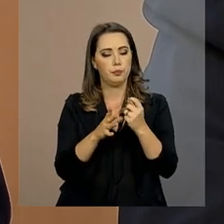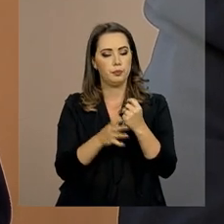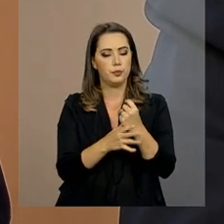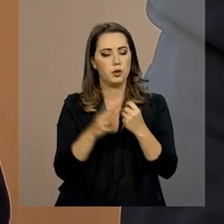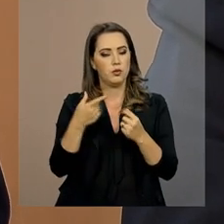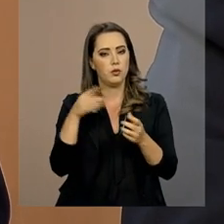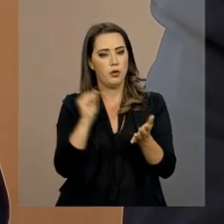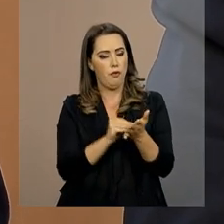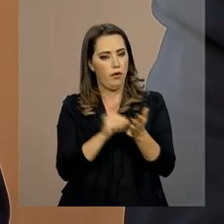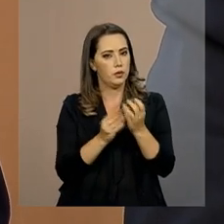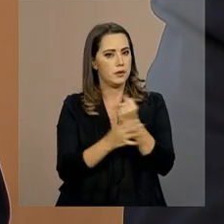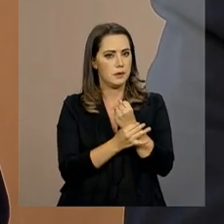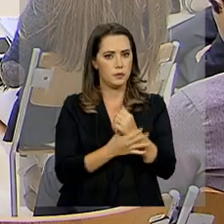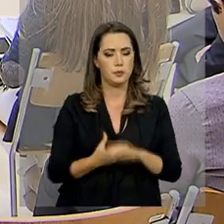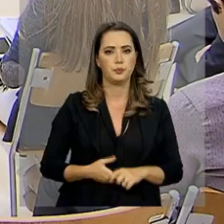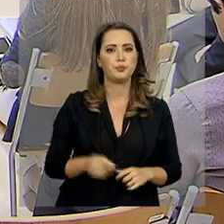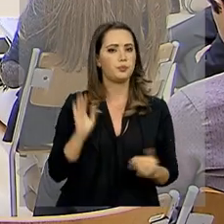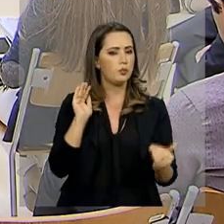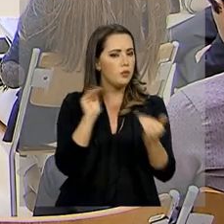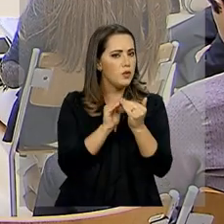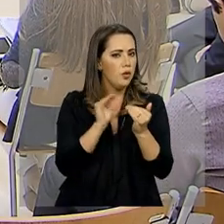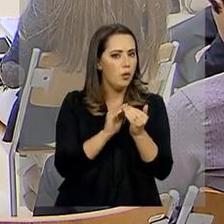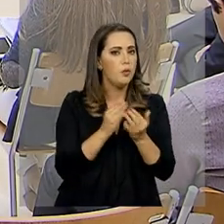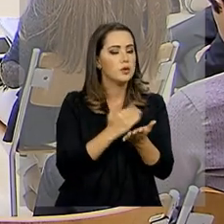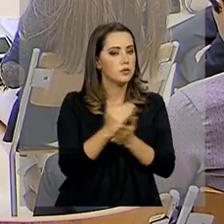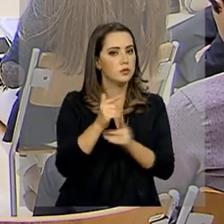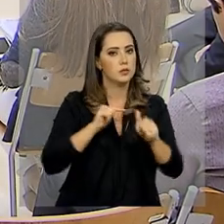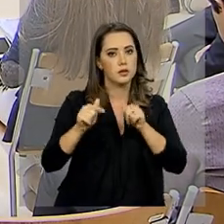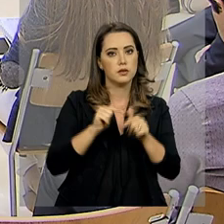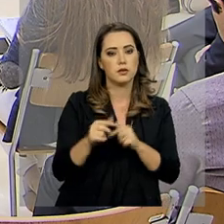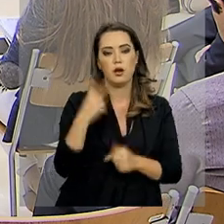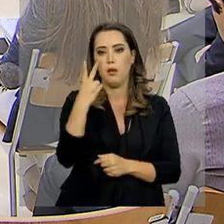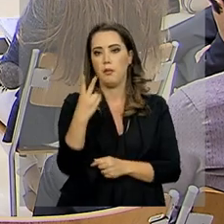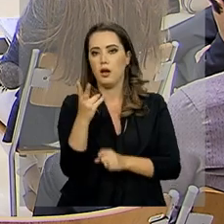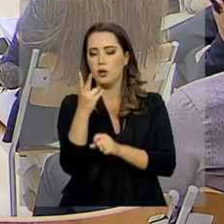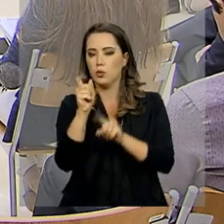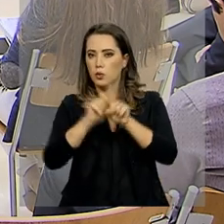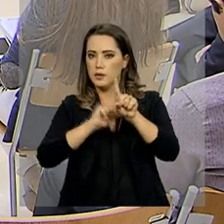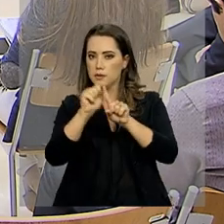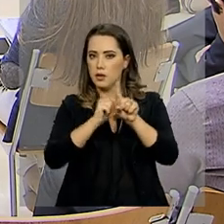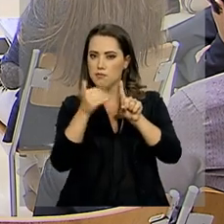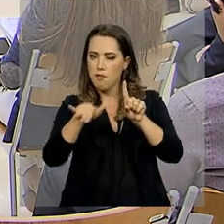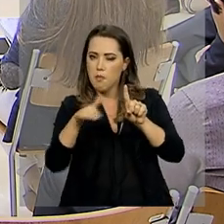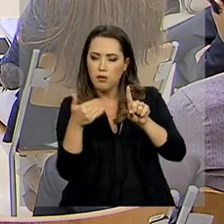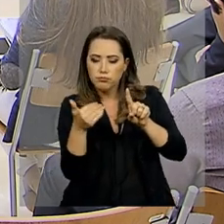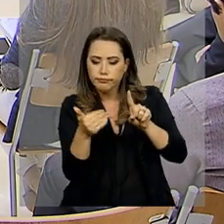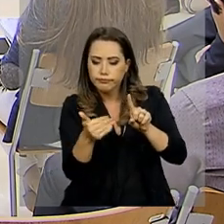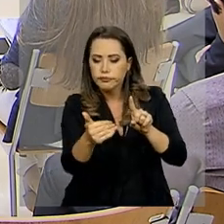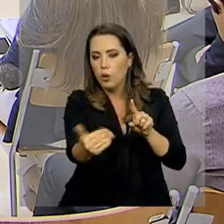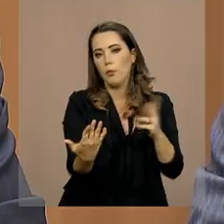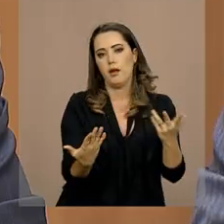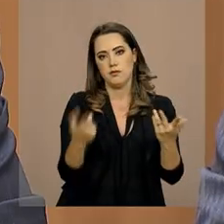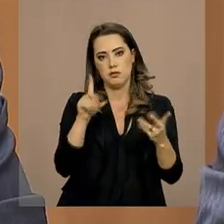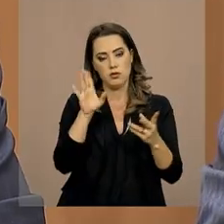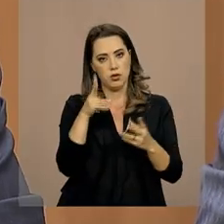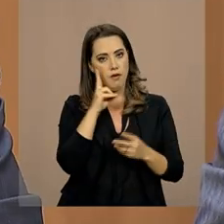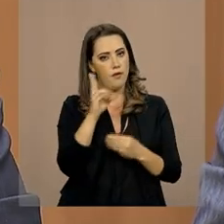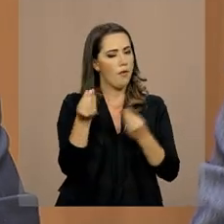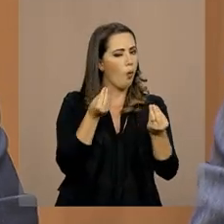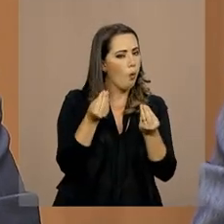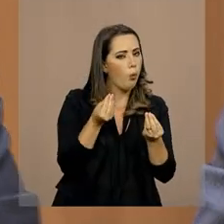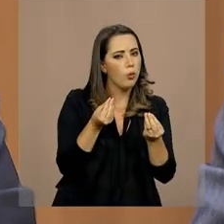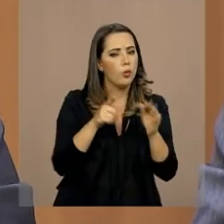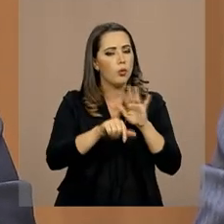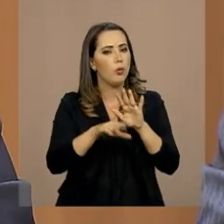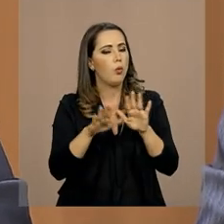que o centro comece os trabalhos dentro de dois meses e meio além de analisar o perfil dos crimes cometidos no brasil vai avaliar o